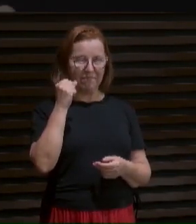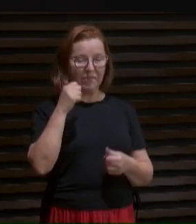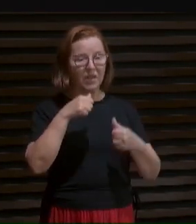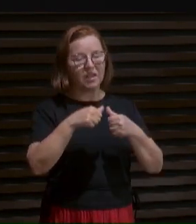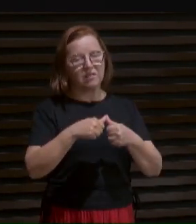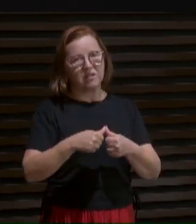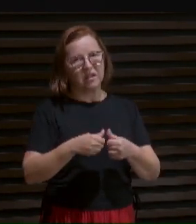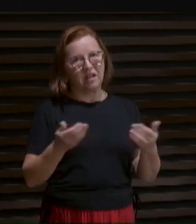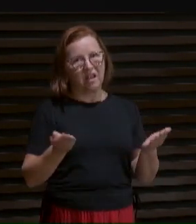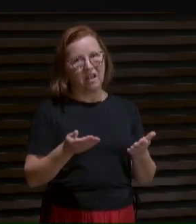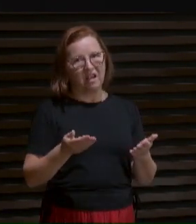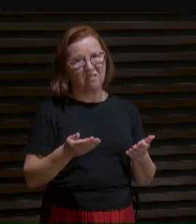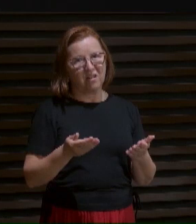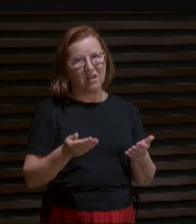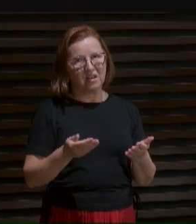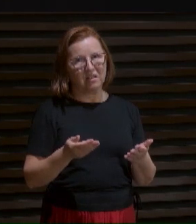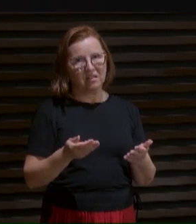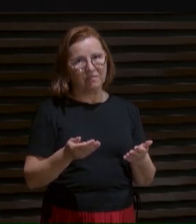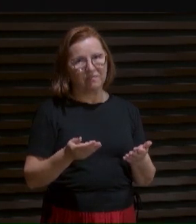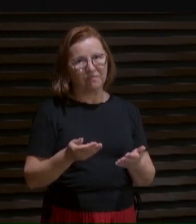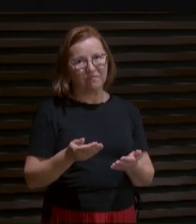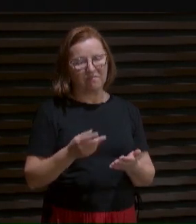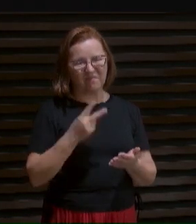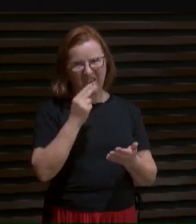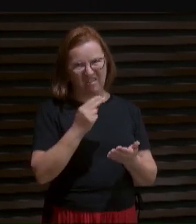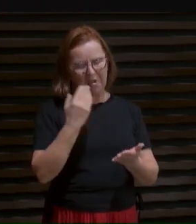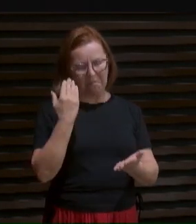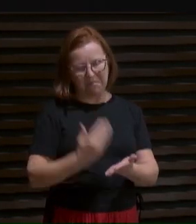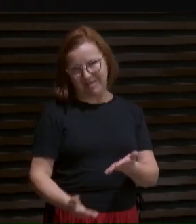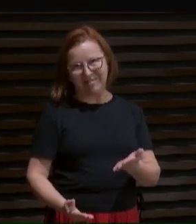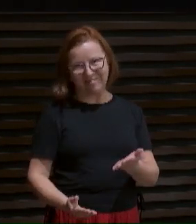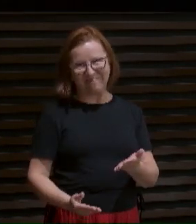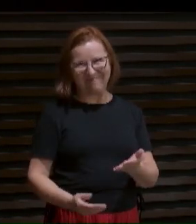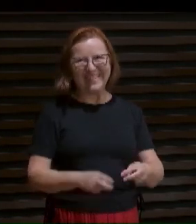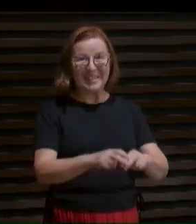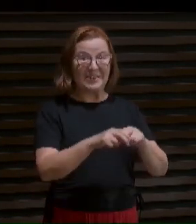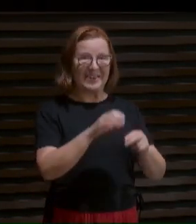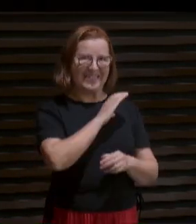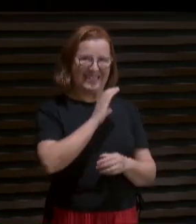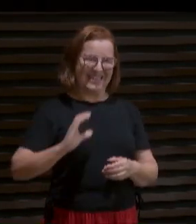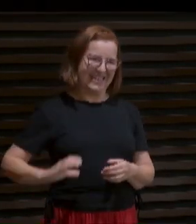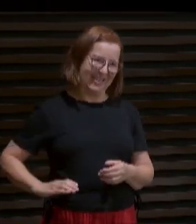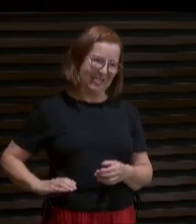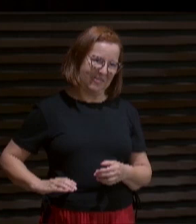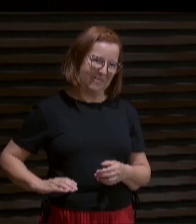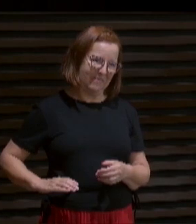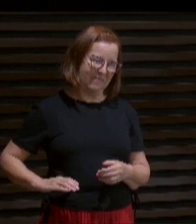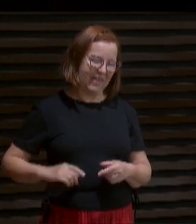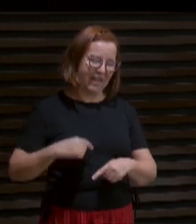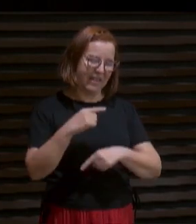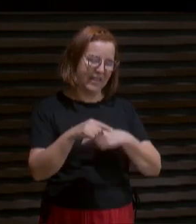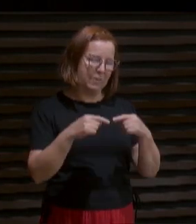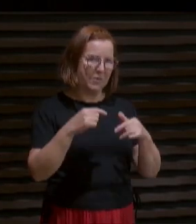isto considerei perda por causa de Cristo. E aí é que ele vai dizer lá,